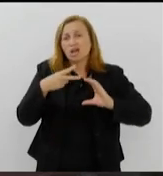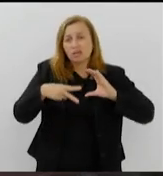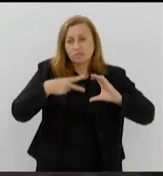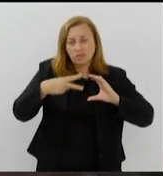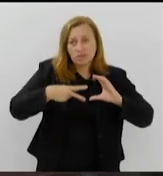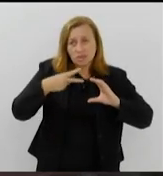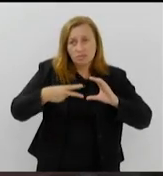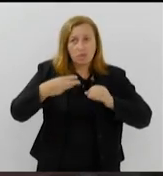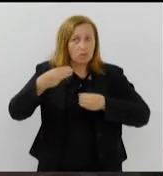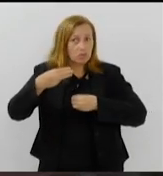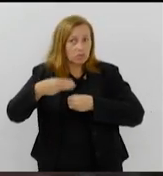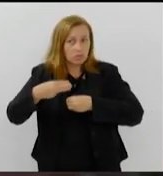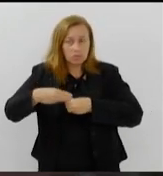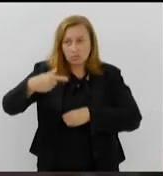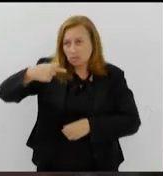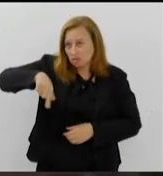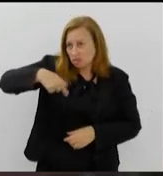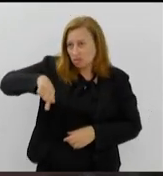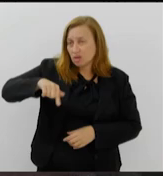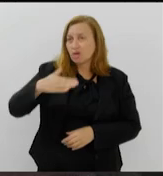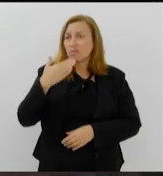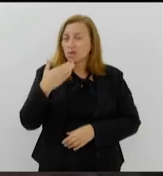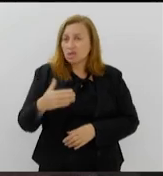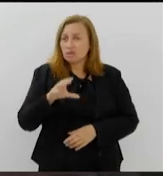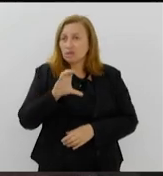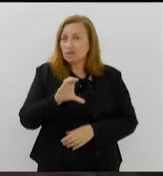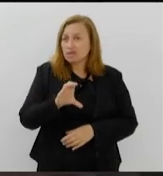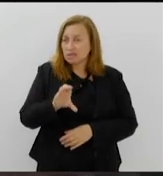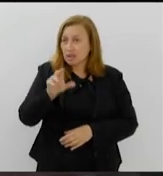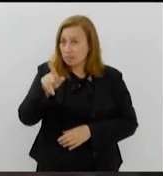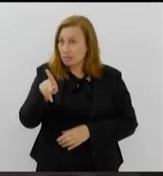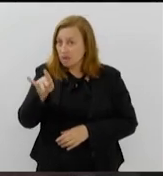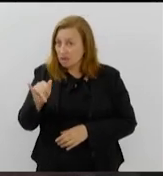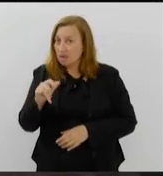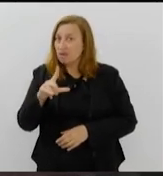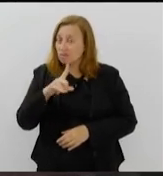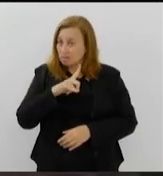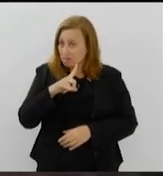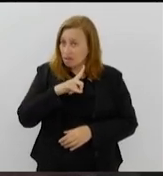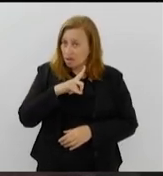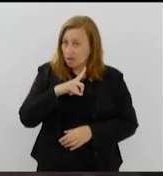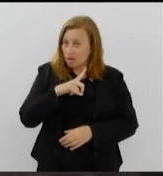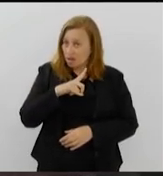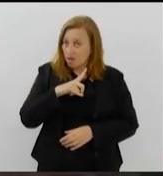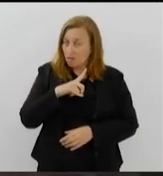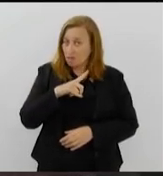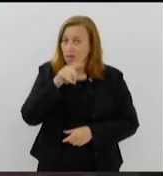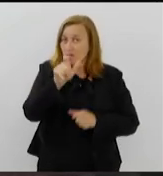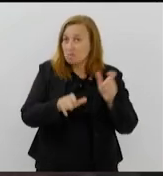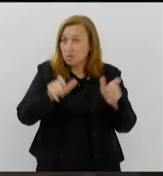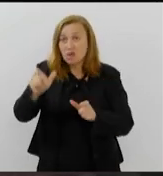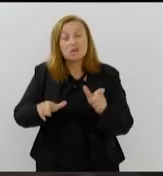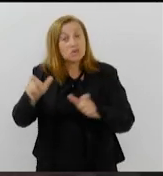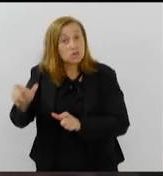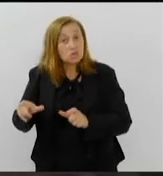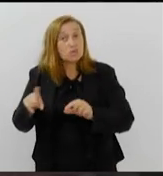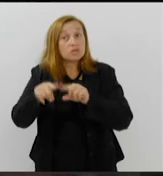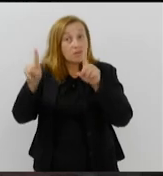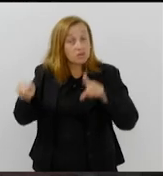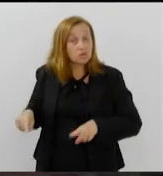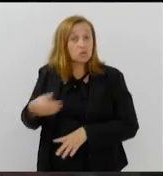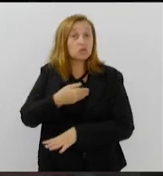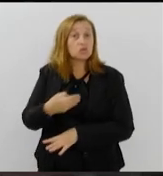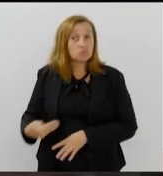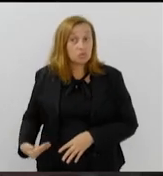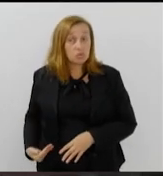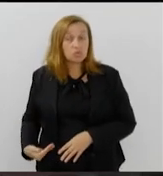de Queimados solicitou uma CPI, houve oitiva, inclusive, de pessoas, de servidores